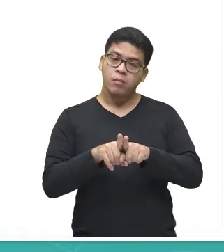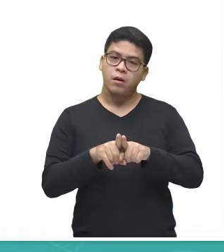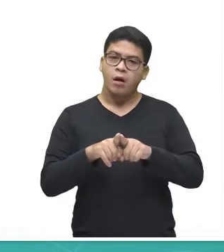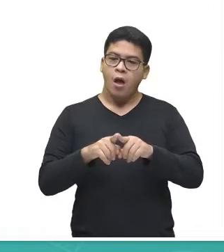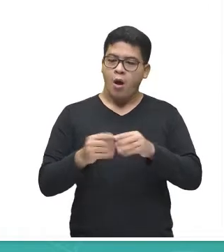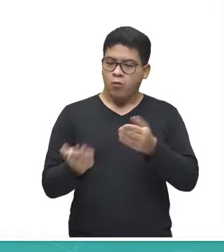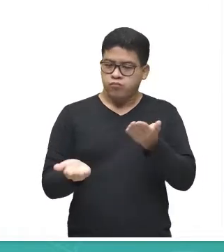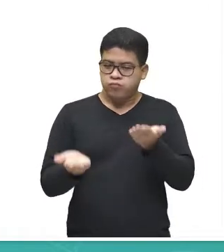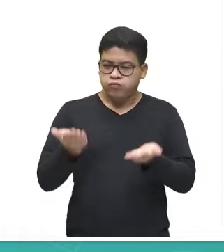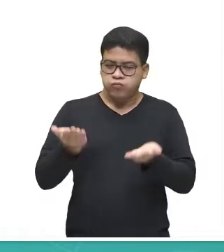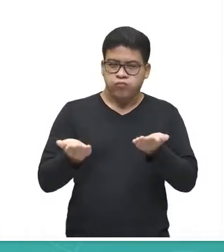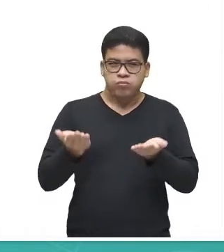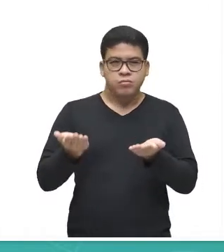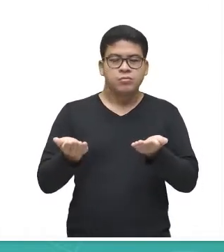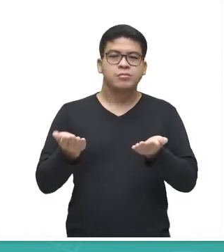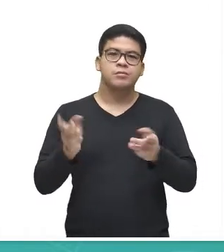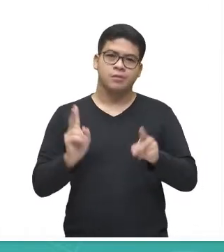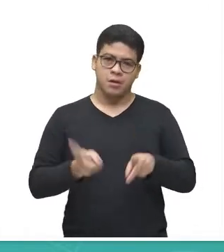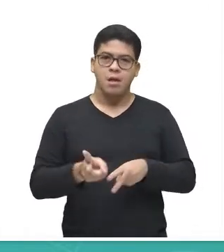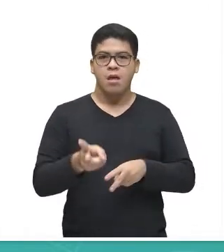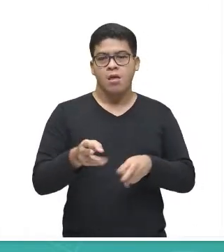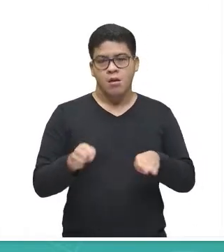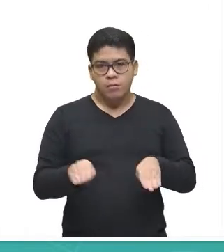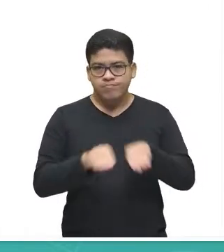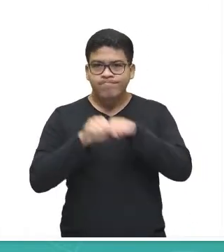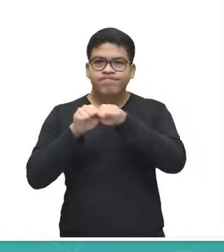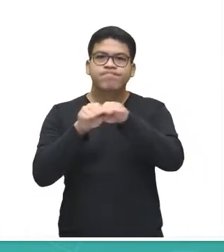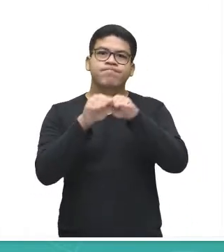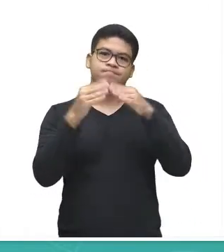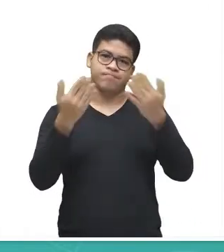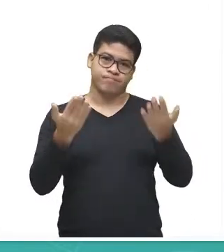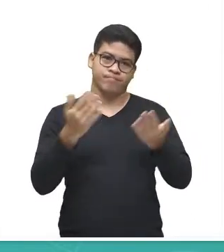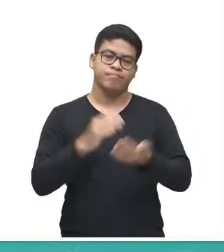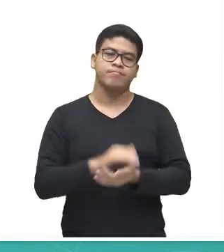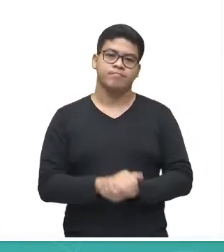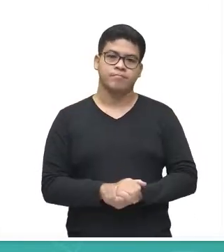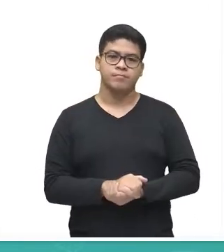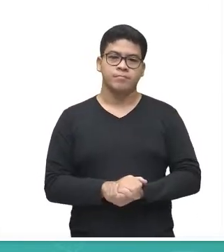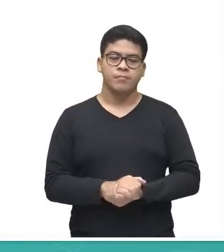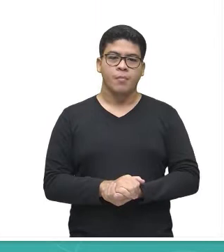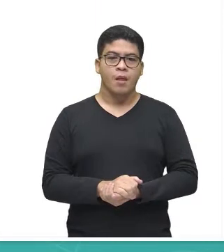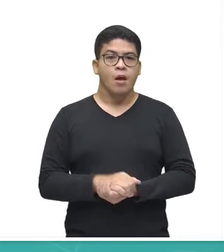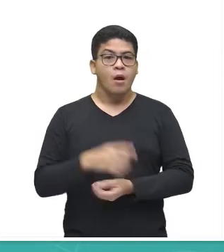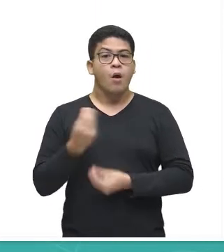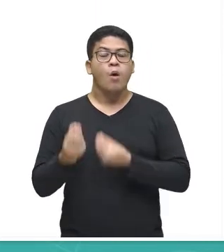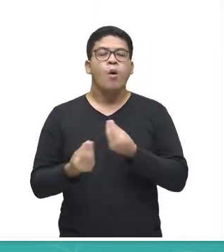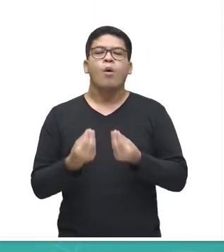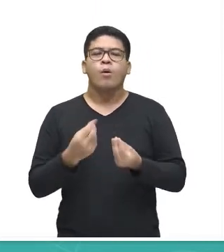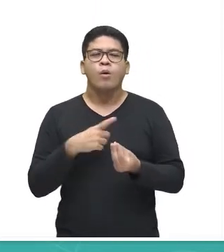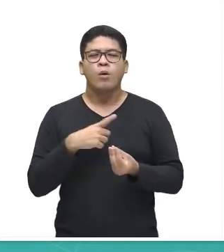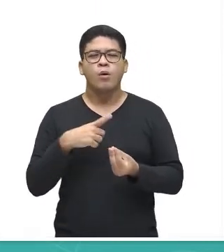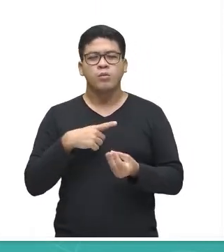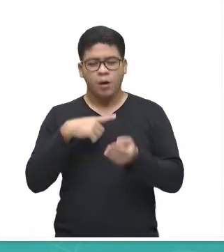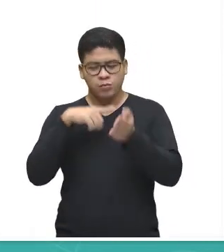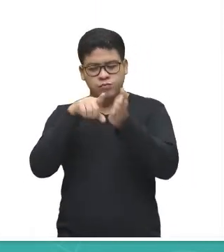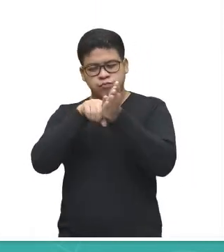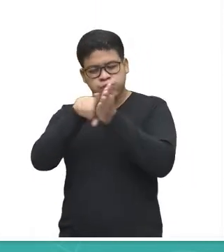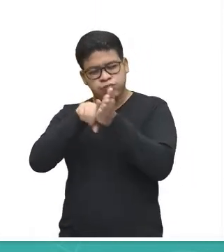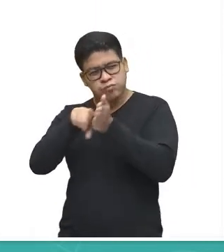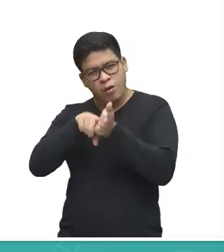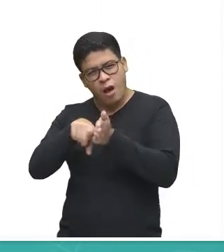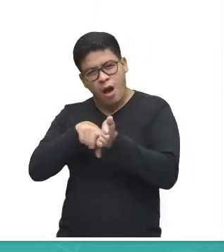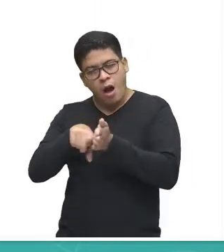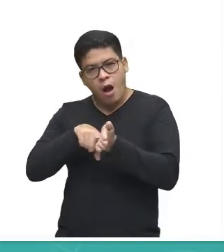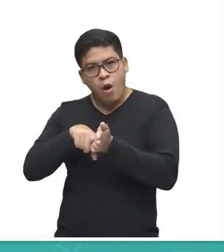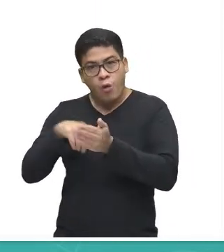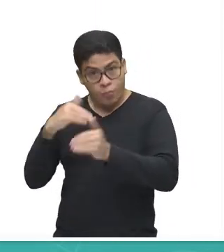em consideração o desenvolvimento humano, né, que é um objeto de muitos estudos, o desenvolvimento